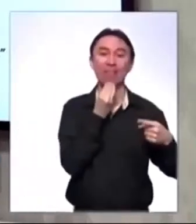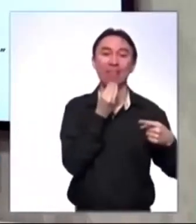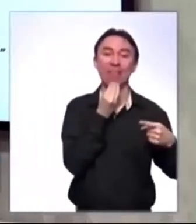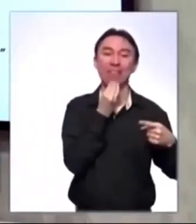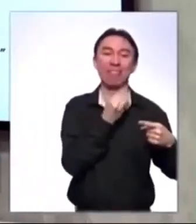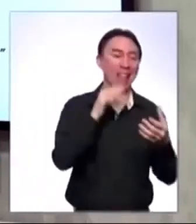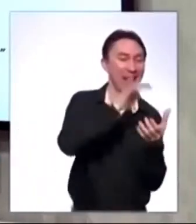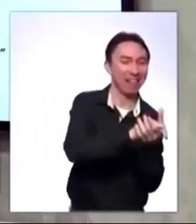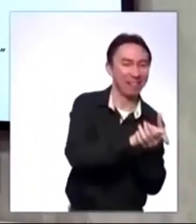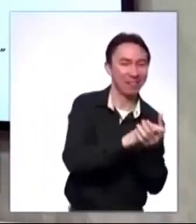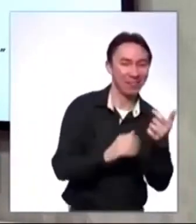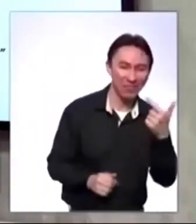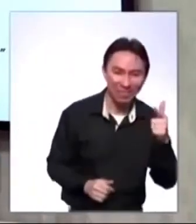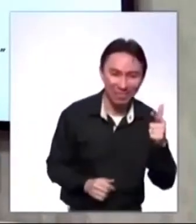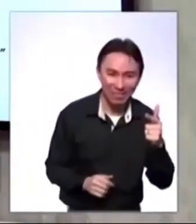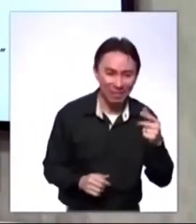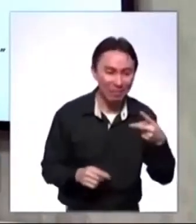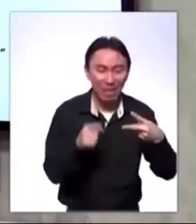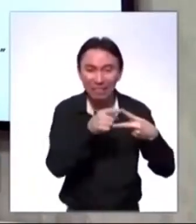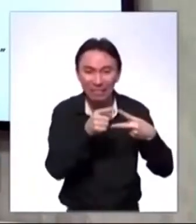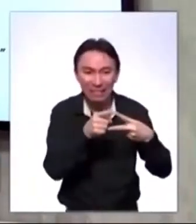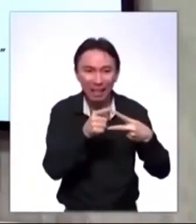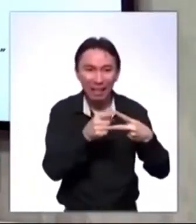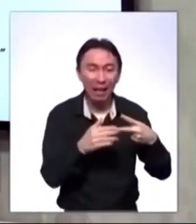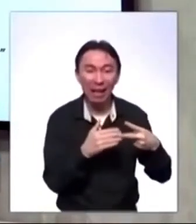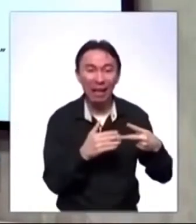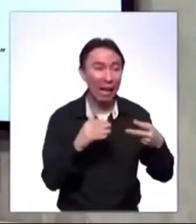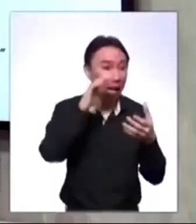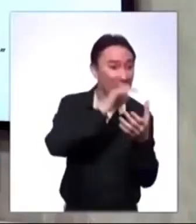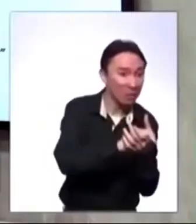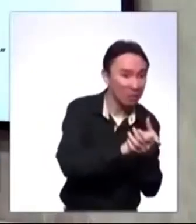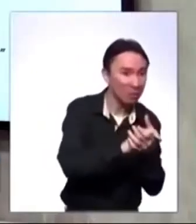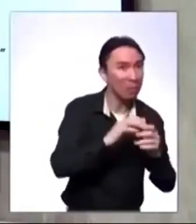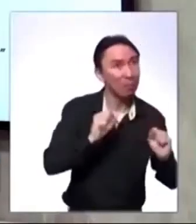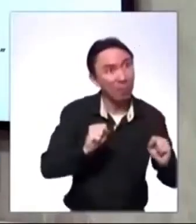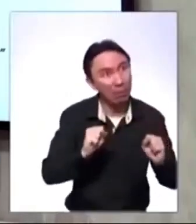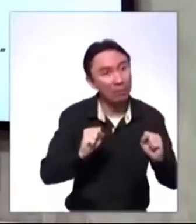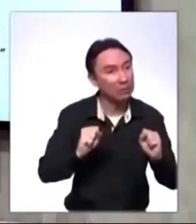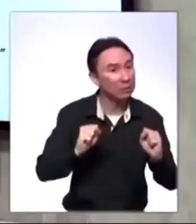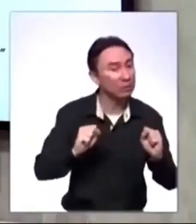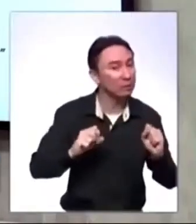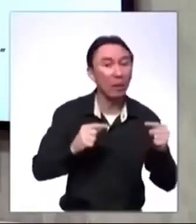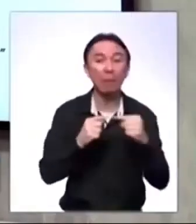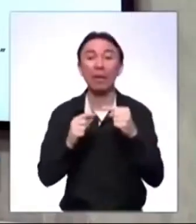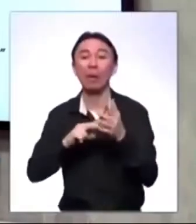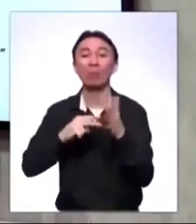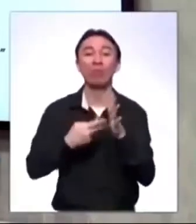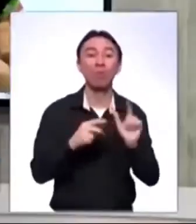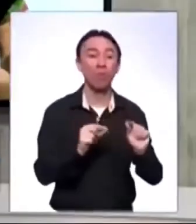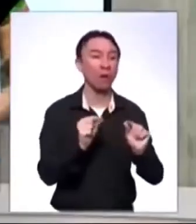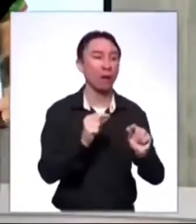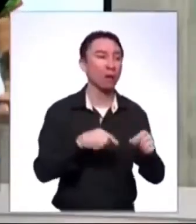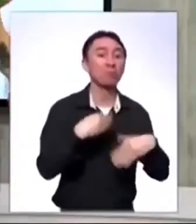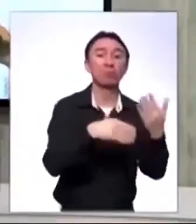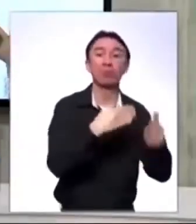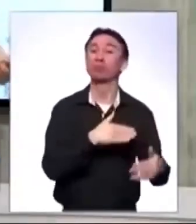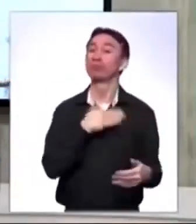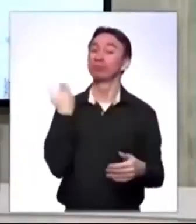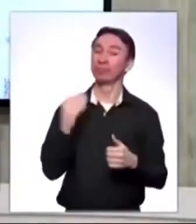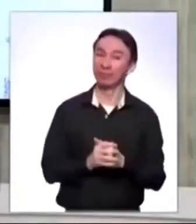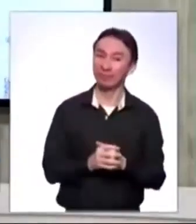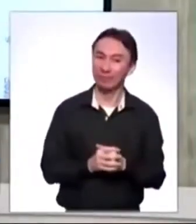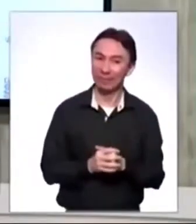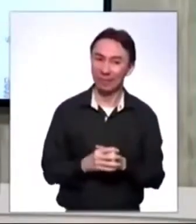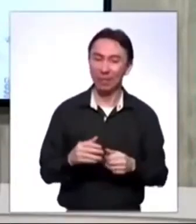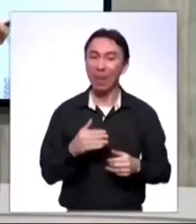outra pode significar o quê? Que ela é a próxima vítima. Então, na última cena, a irmã morta, vestida de noiva, passa o buquê